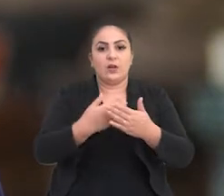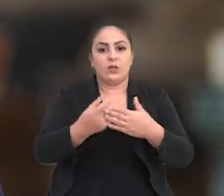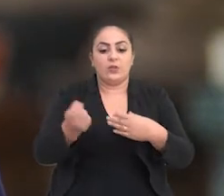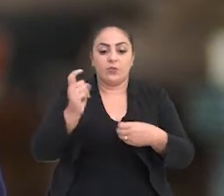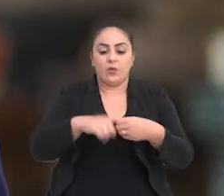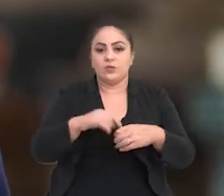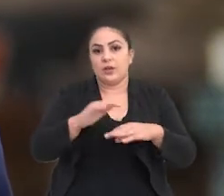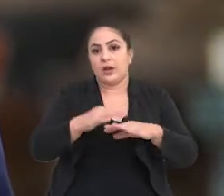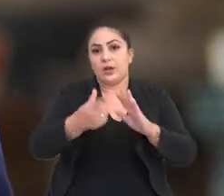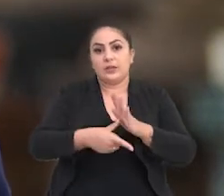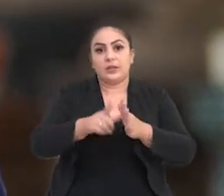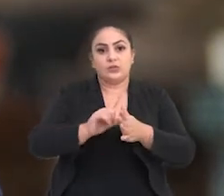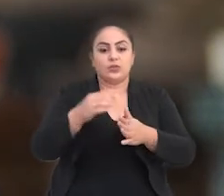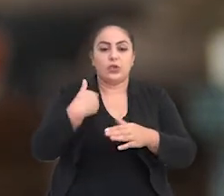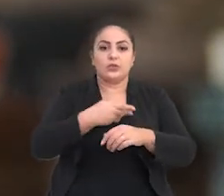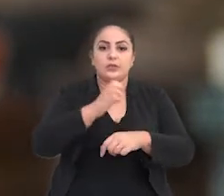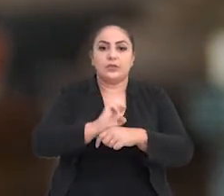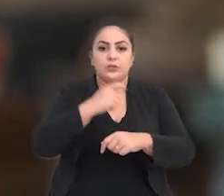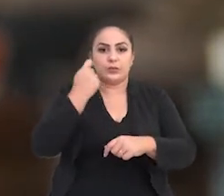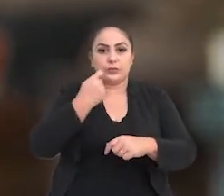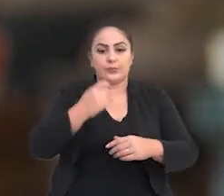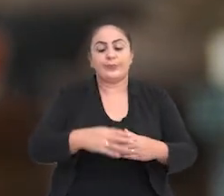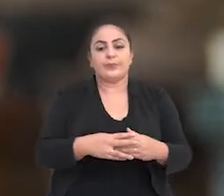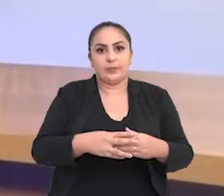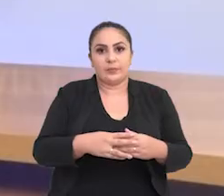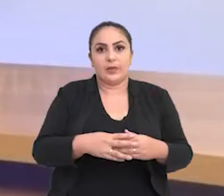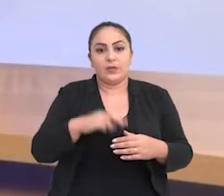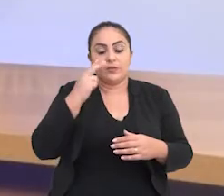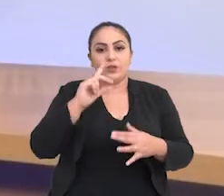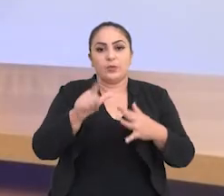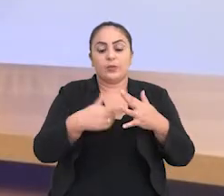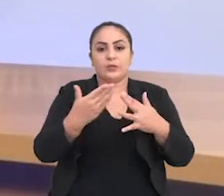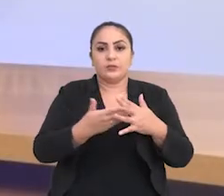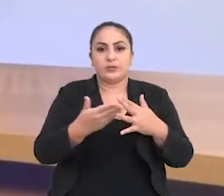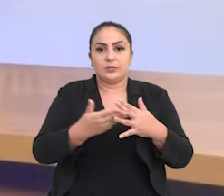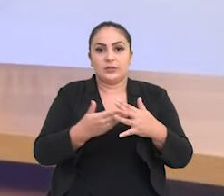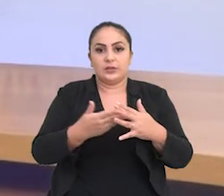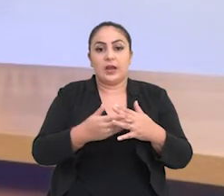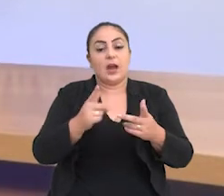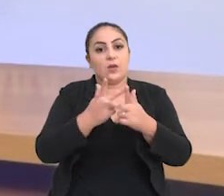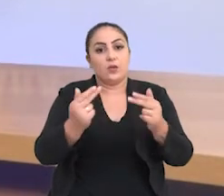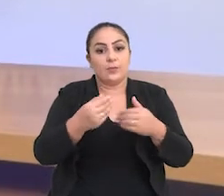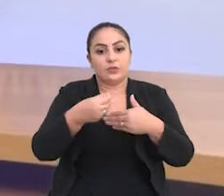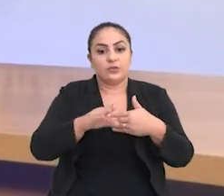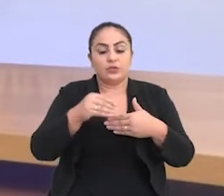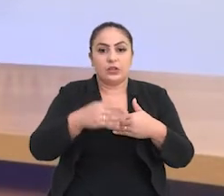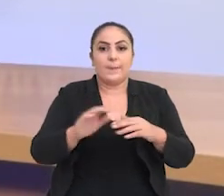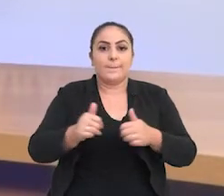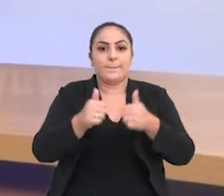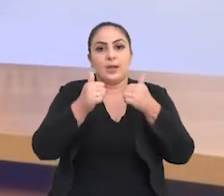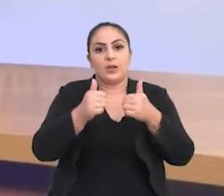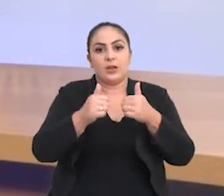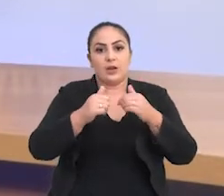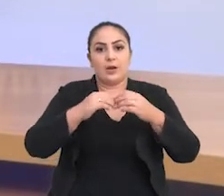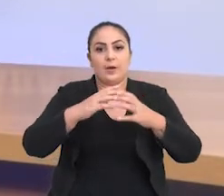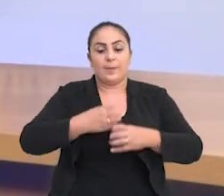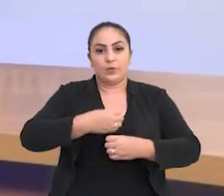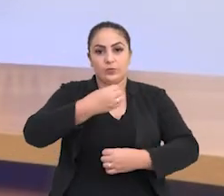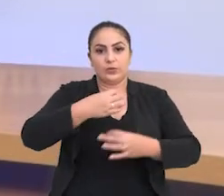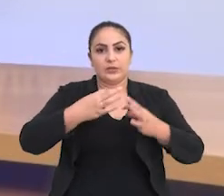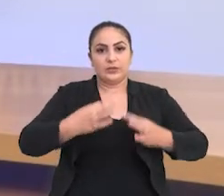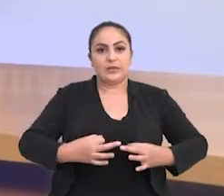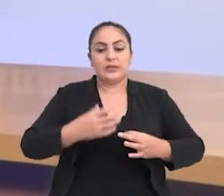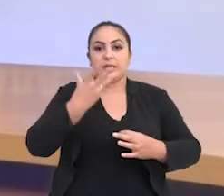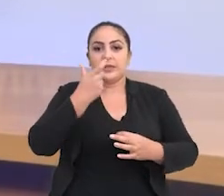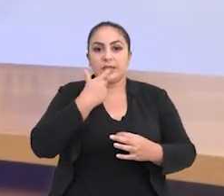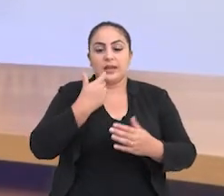aulas retornem o quanto antes no estado do Rio Grande do Sul. Confira no próximo bloco algumas dicas para melhorar a postura